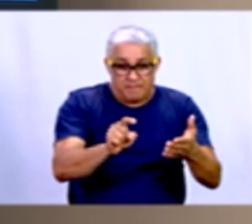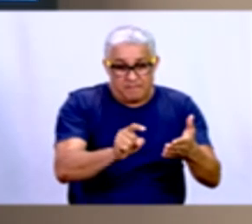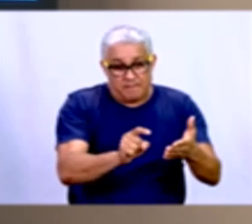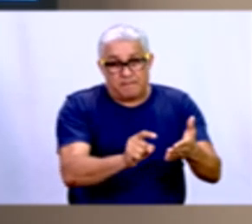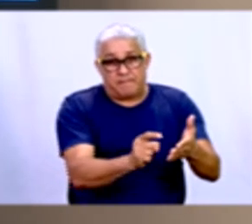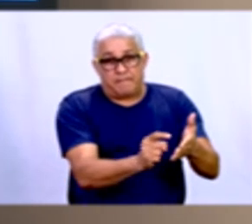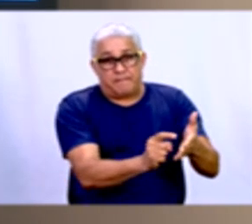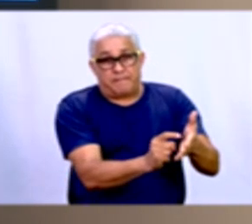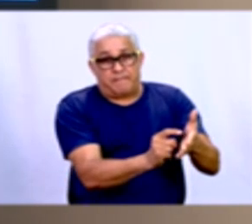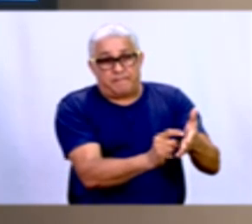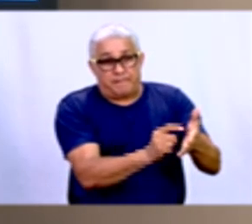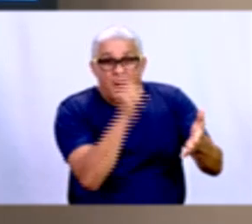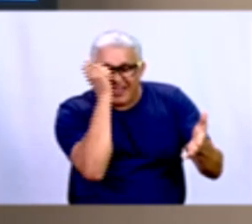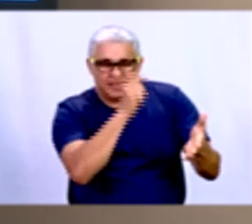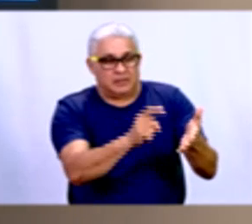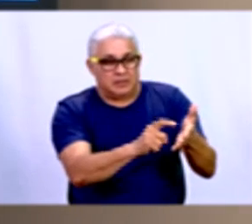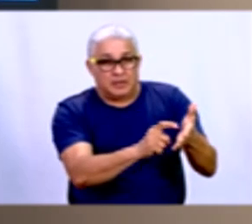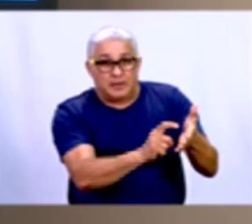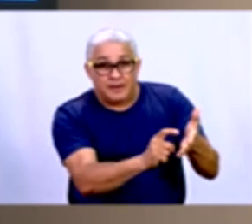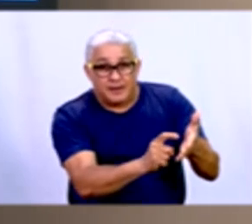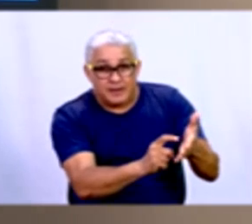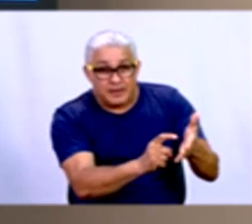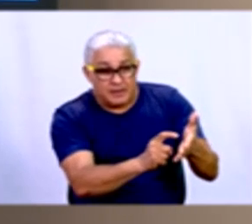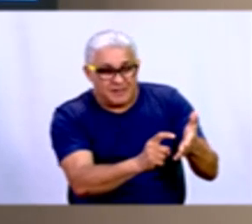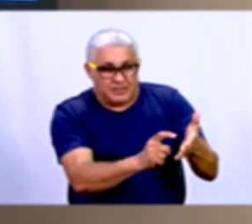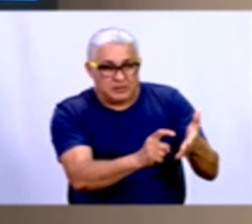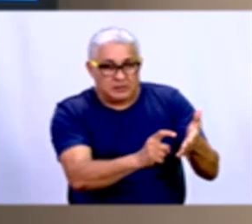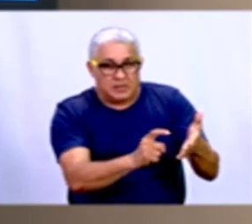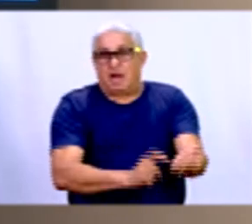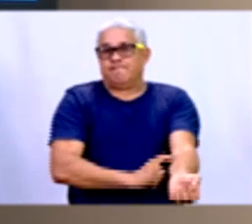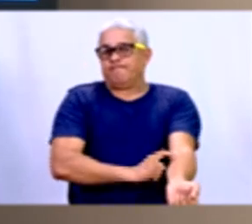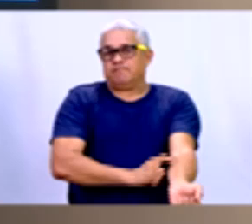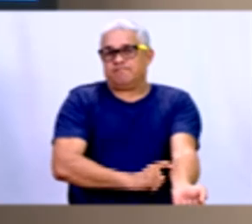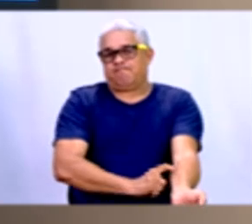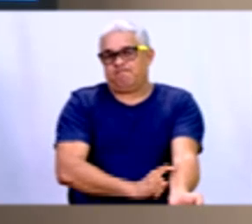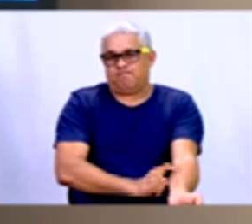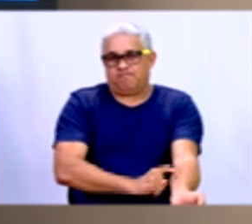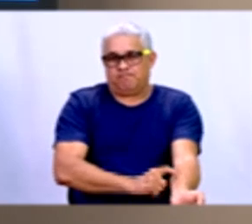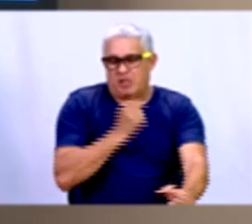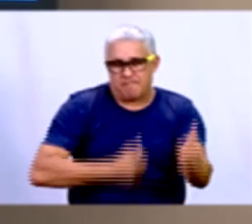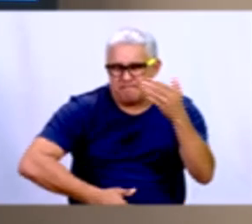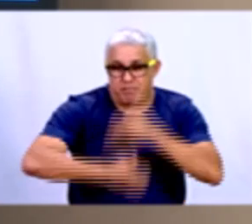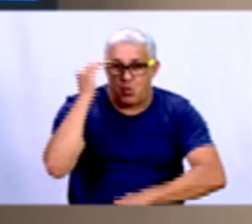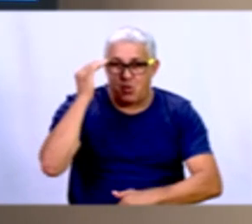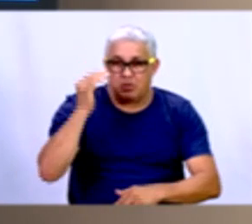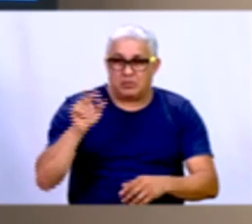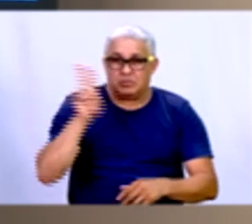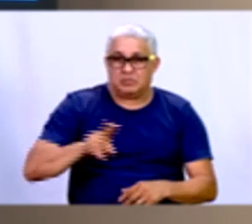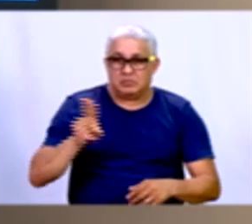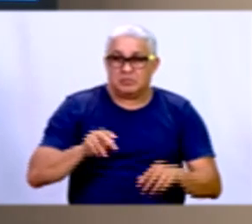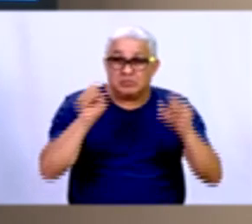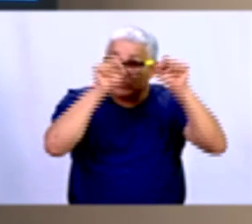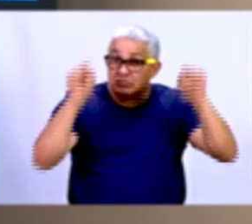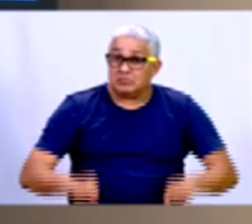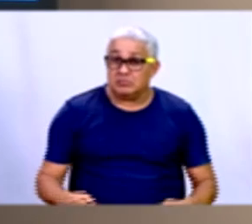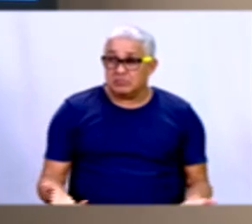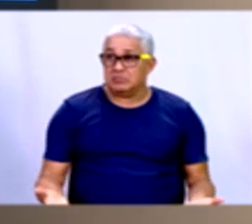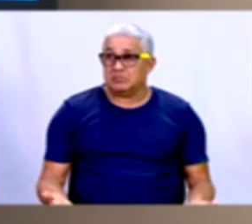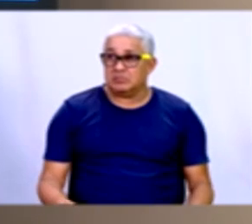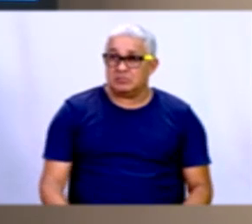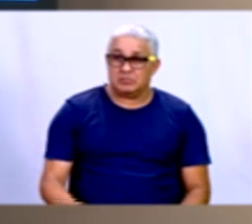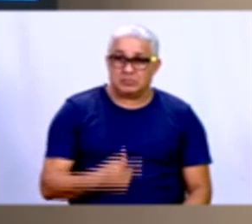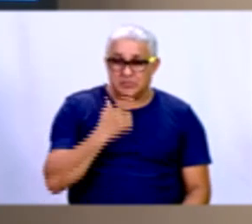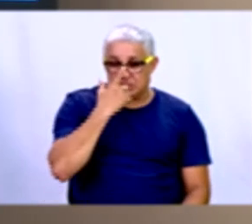né? Com dificuldade. O que vai acontecer? Ele vai se frustrar naquilo. Ele vai ficar frustrado em utilizar aquele sistema,